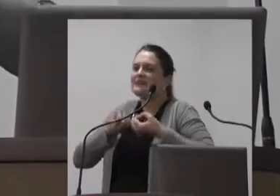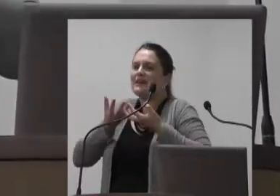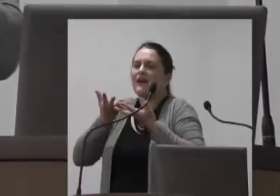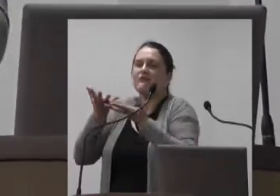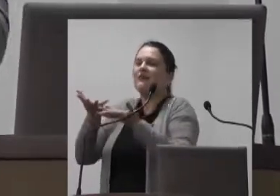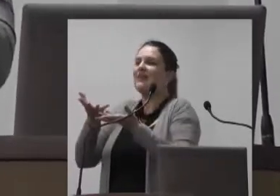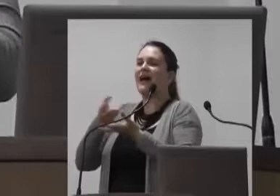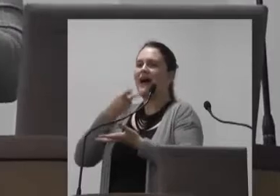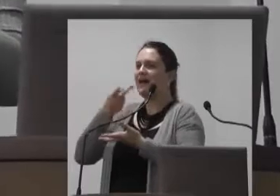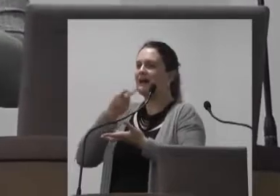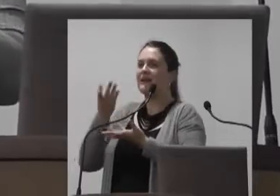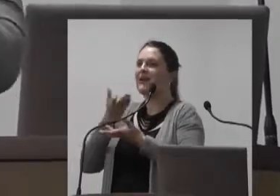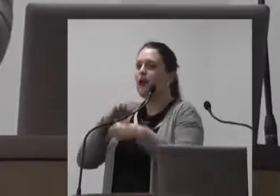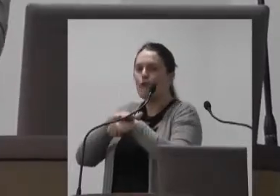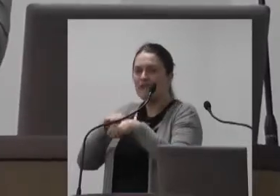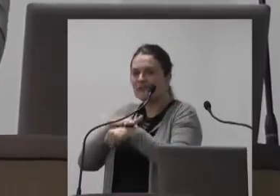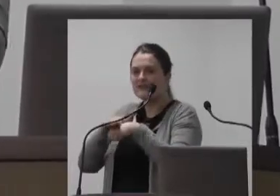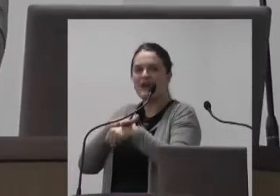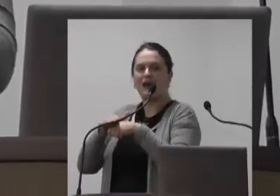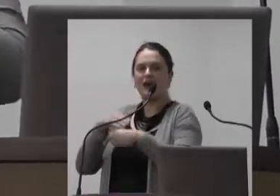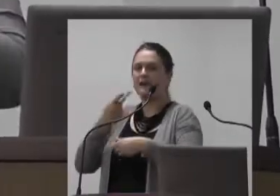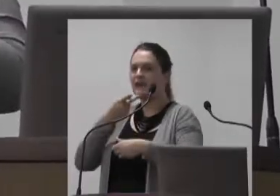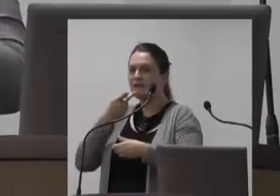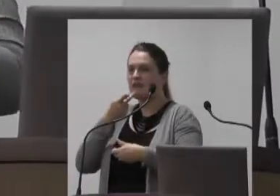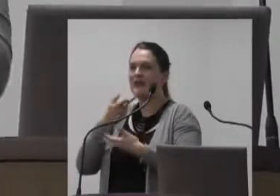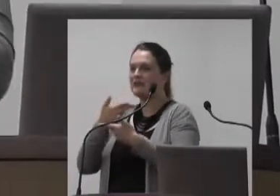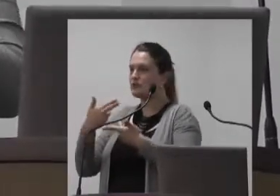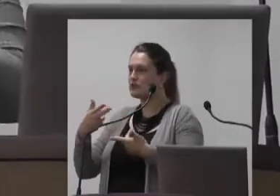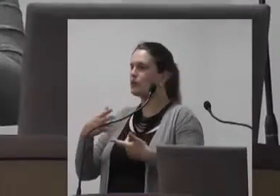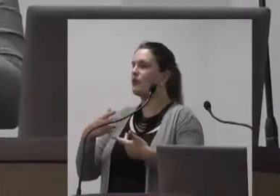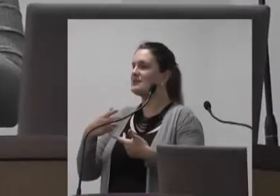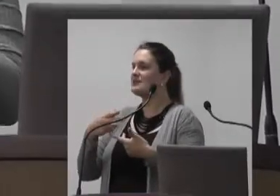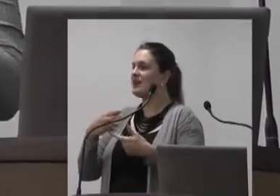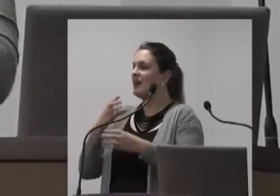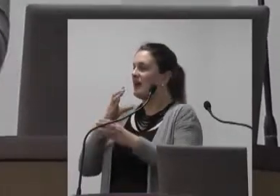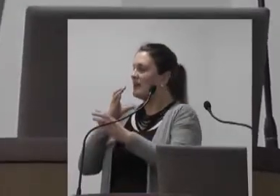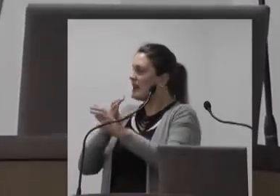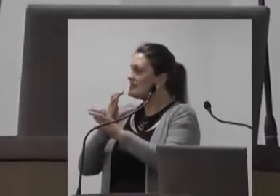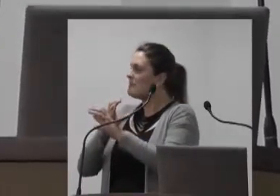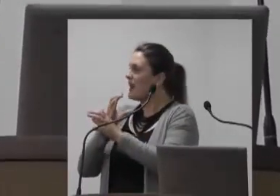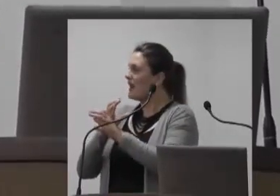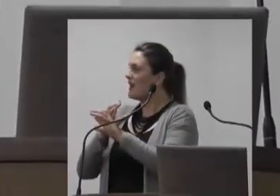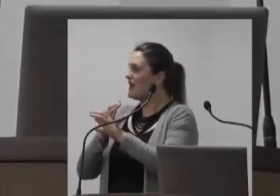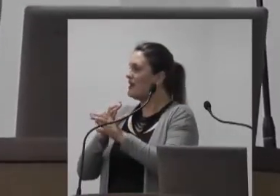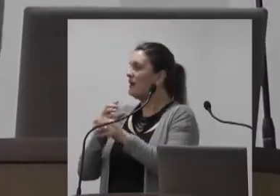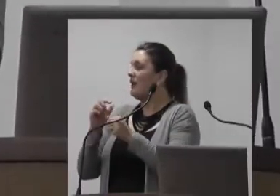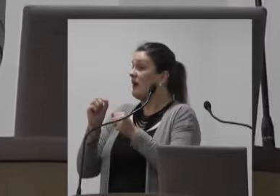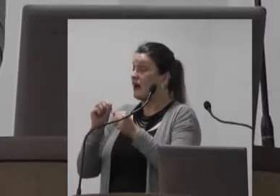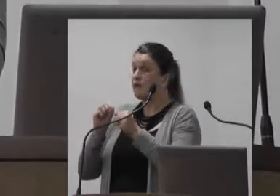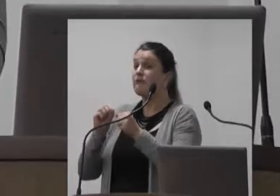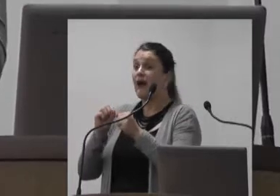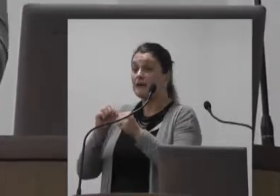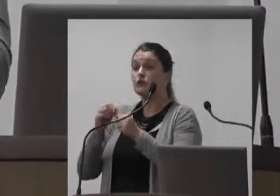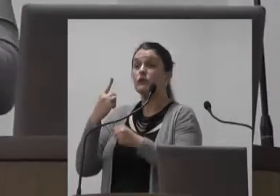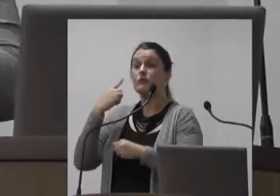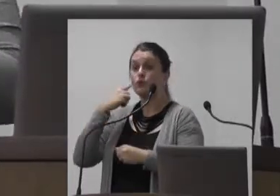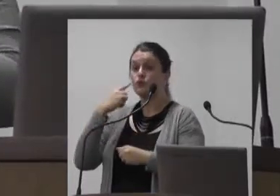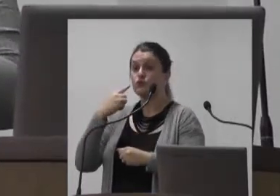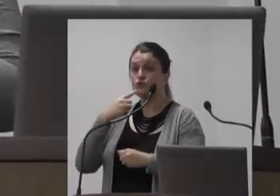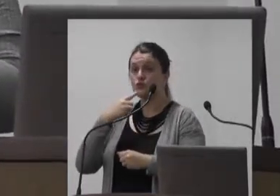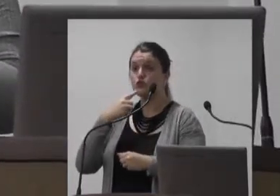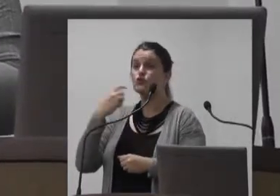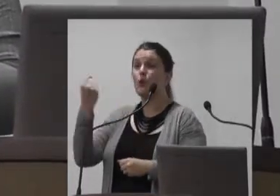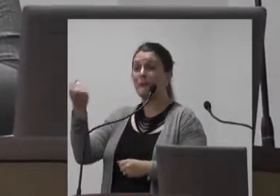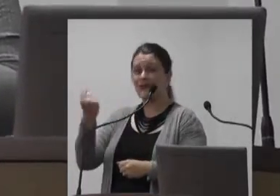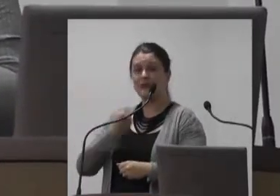quer falar, ele quer conversar, ele quer falar das suas coisas, e essa barreira faz com que